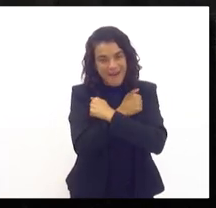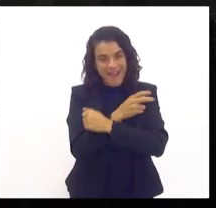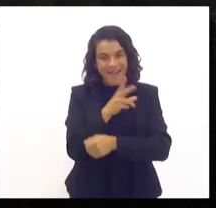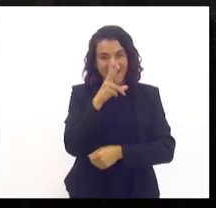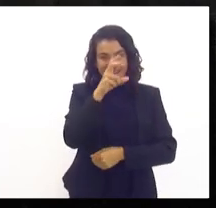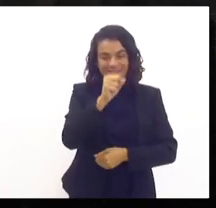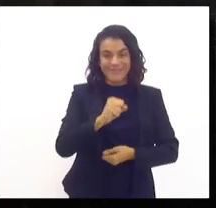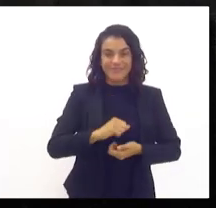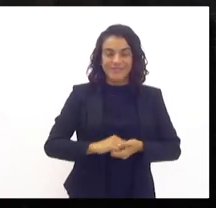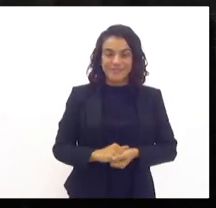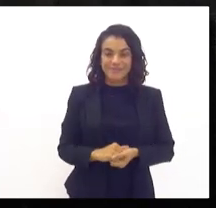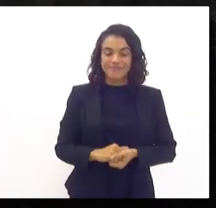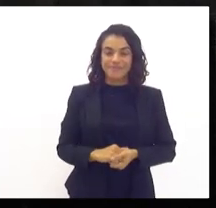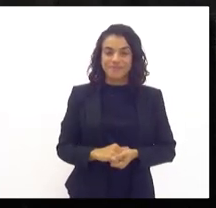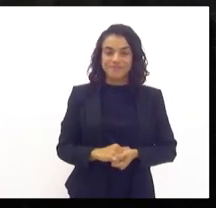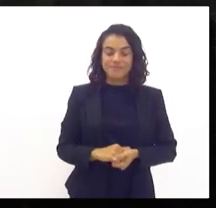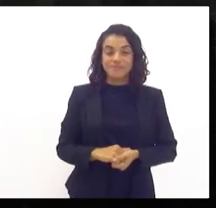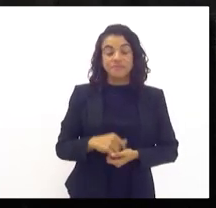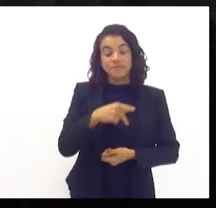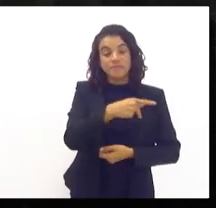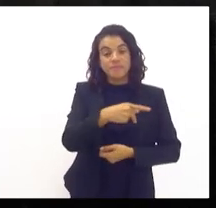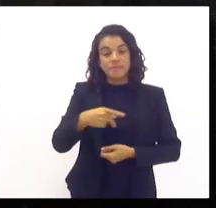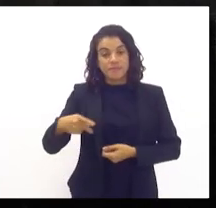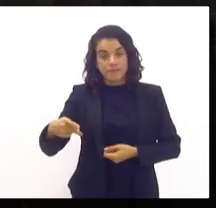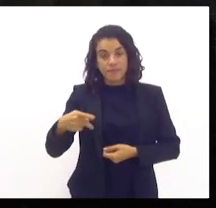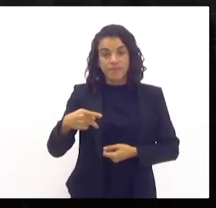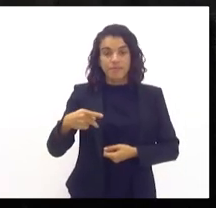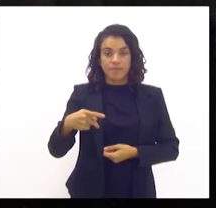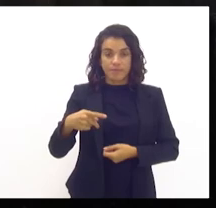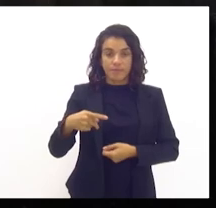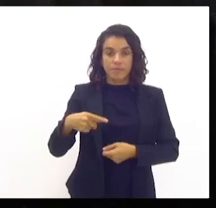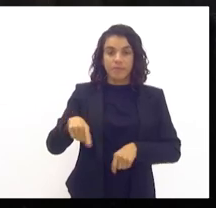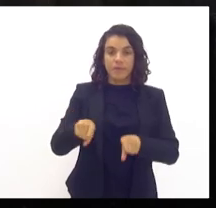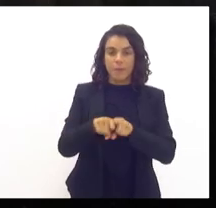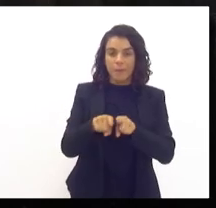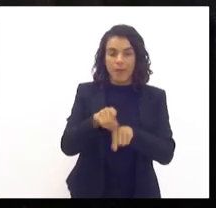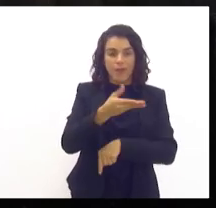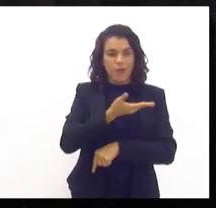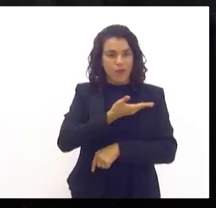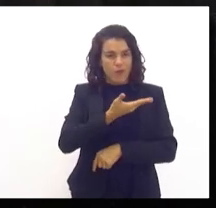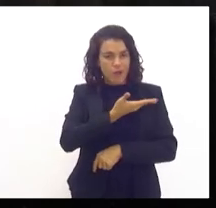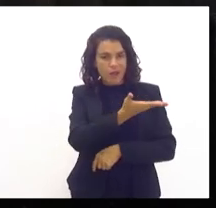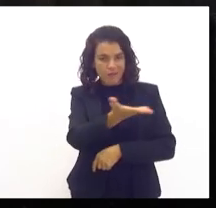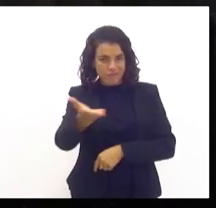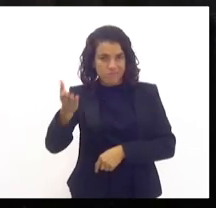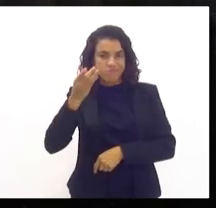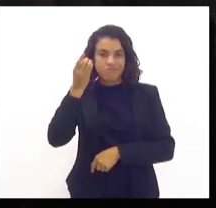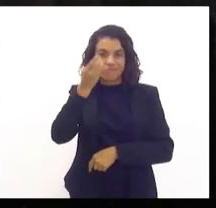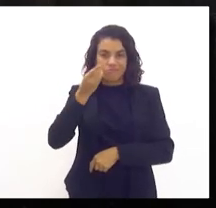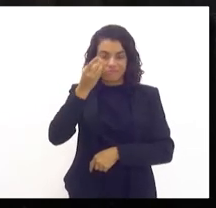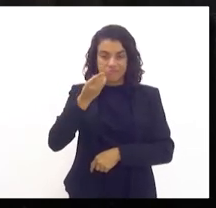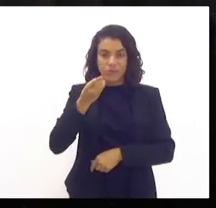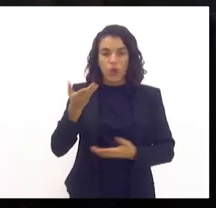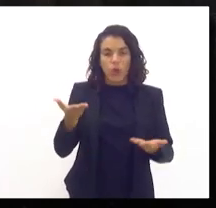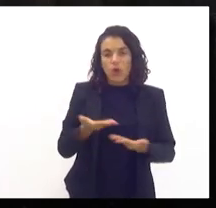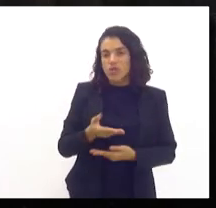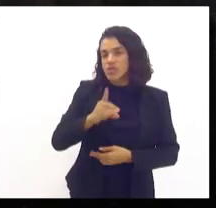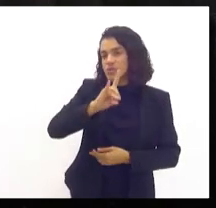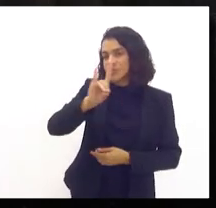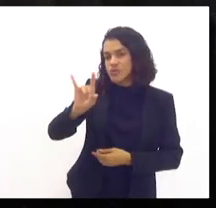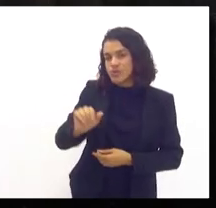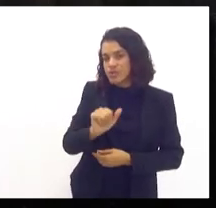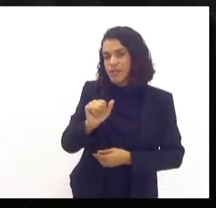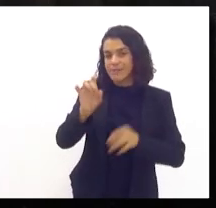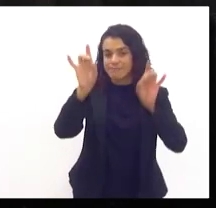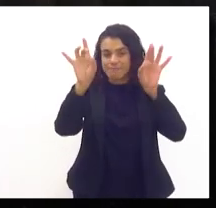forte. E, presidente, caros colegas, hoje é uma data